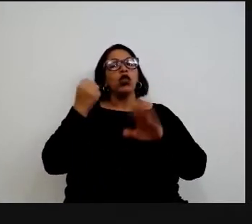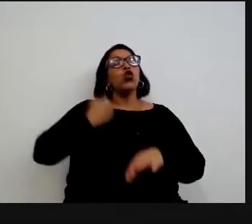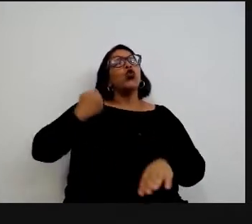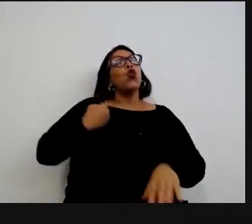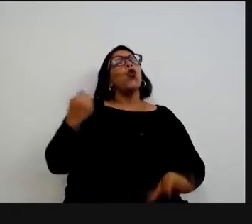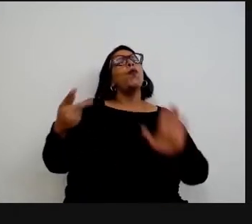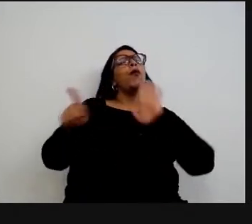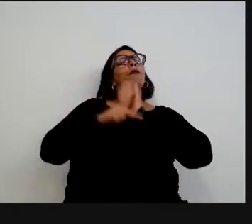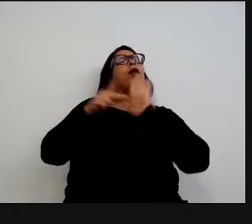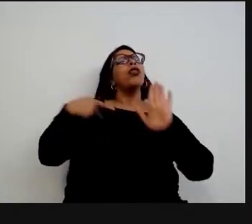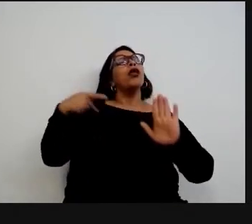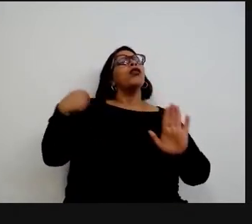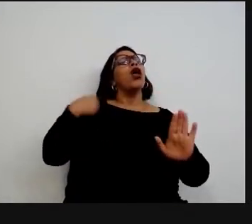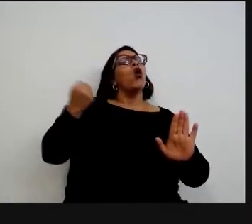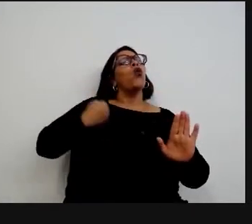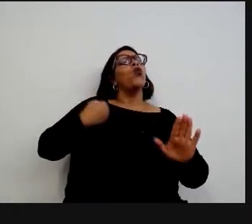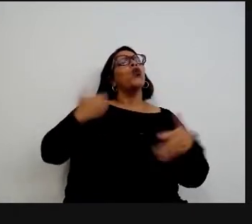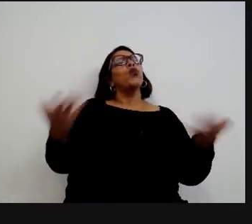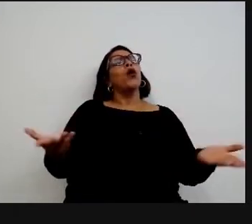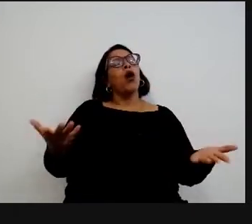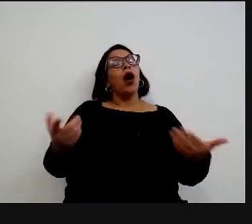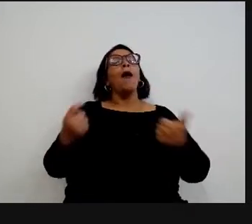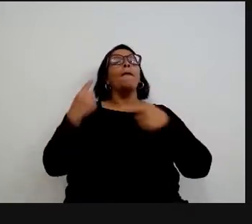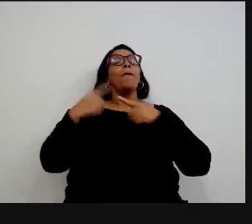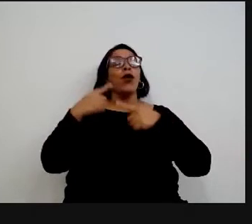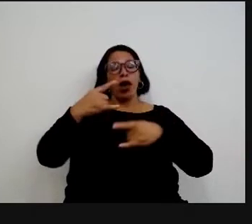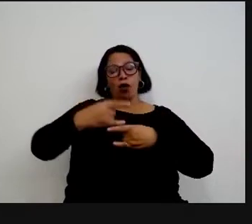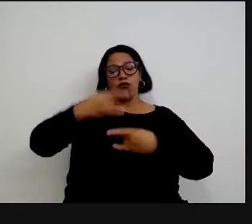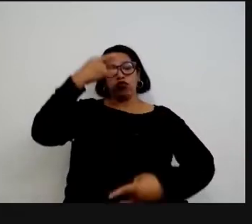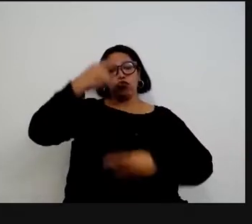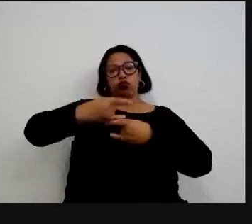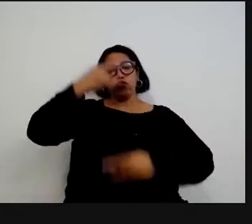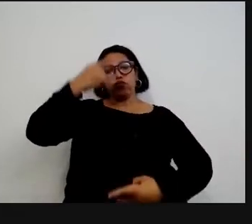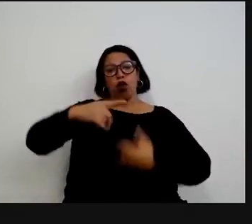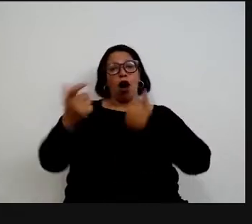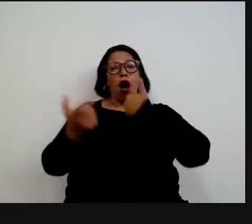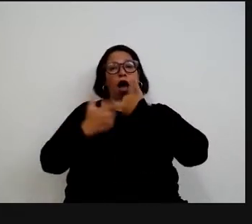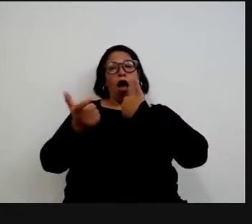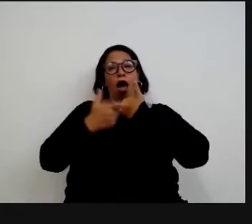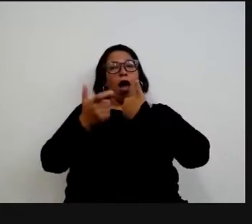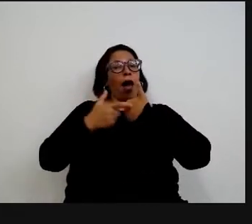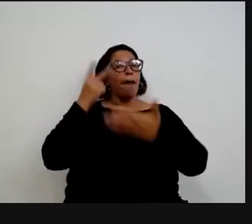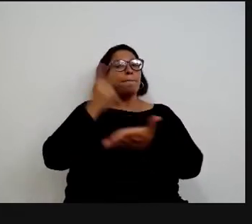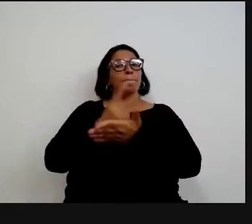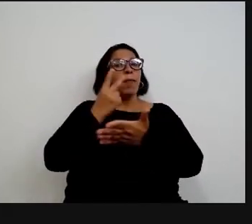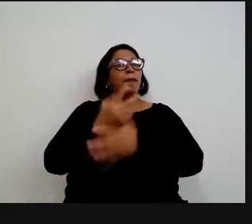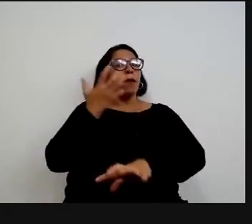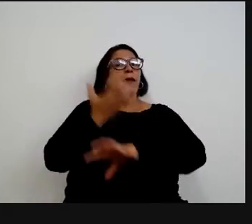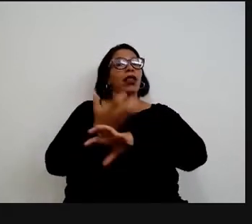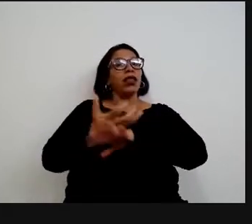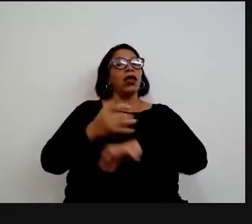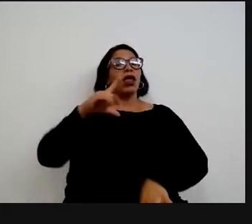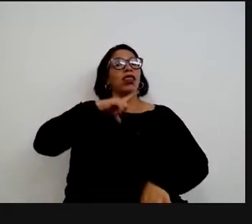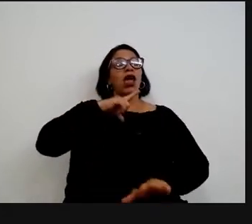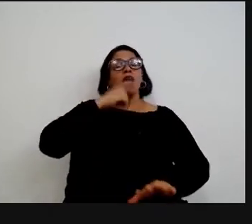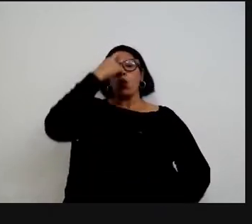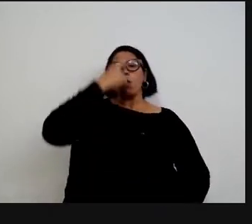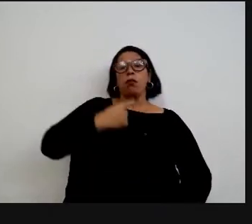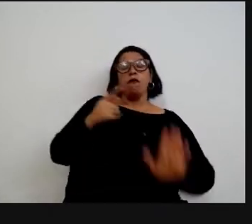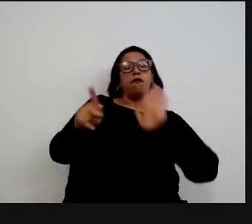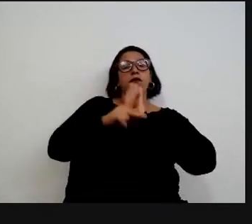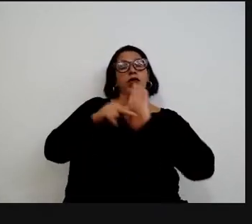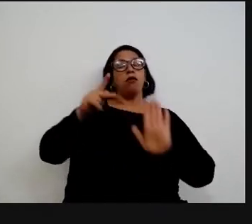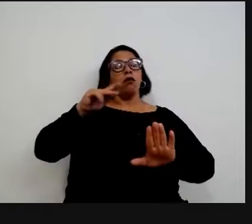sou, né? Que só vem isso para mim. Né? E o que eu tenho percebido é que eu continuo dialogando com os alunos via